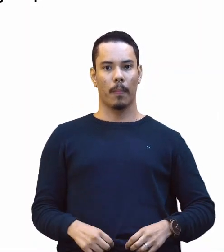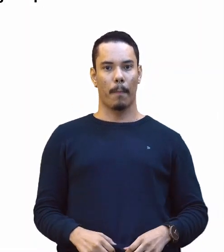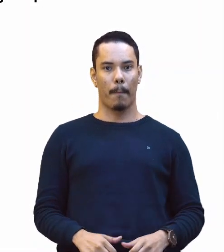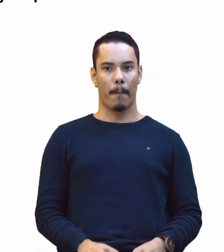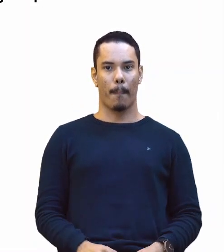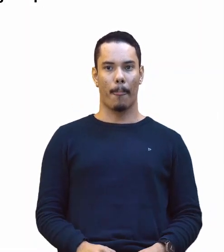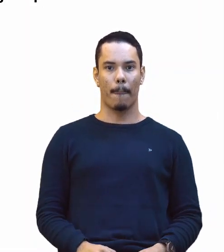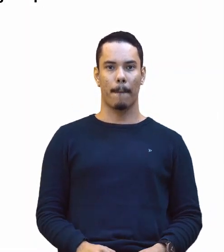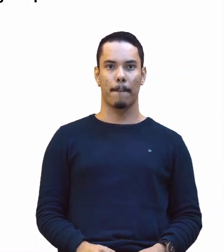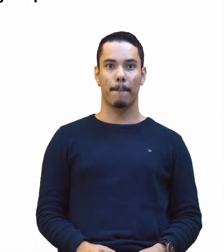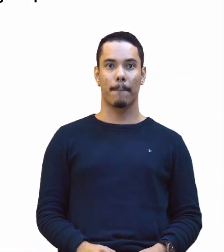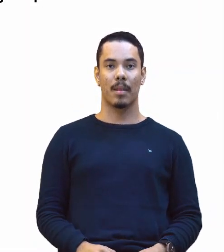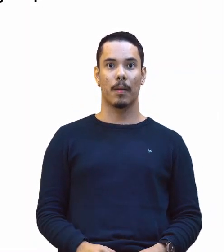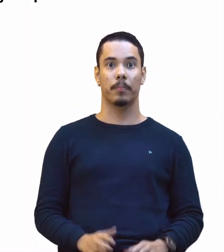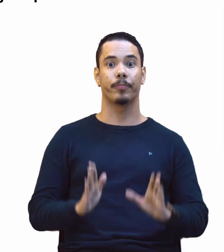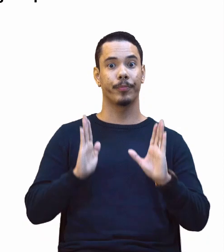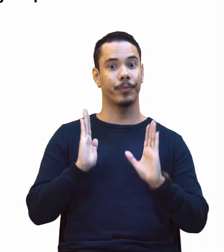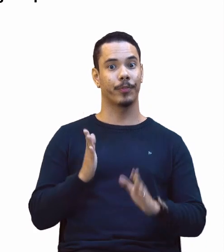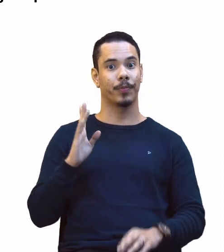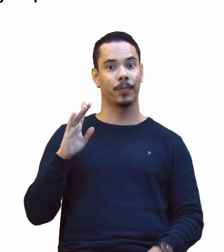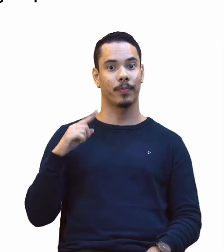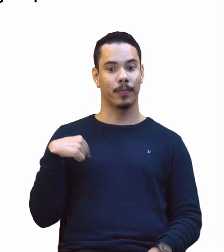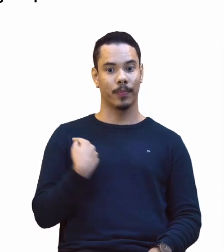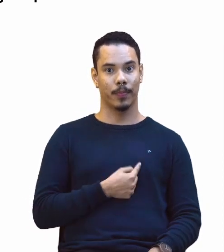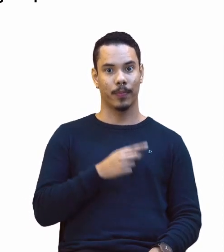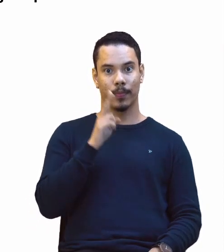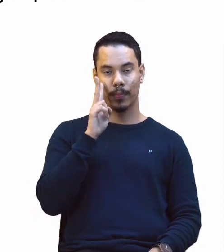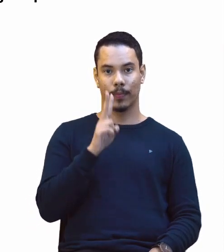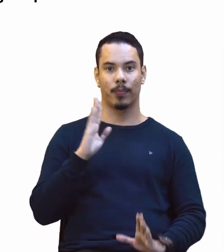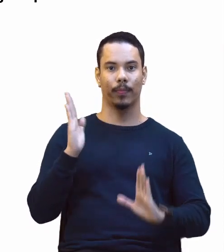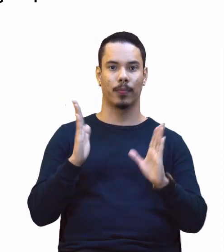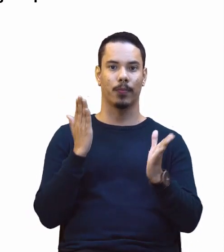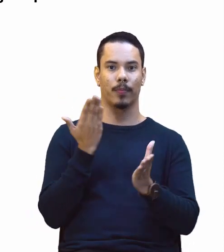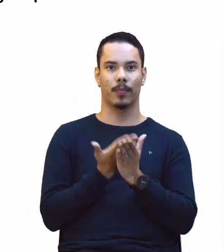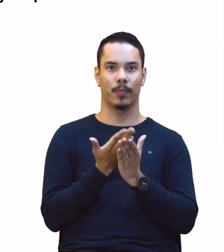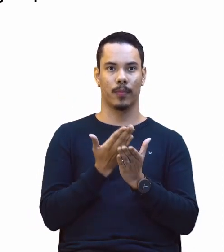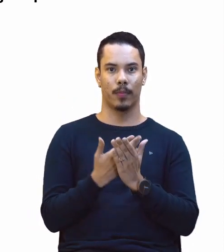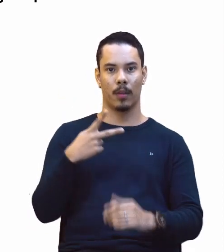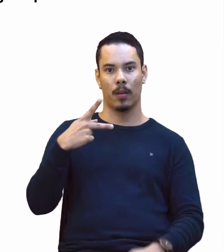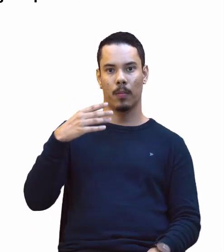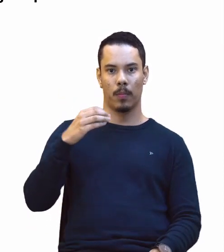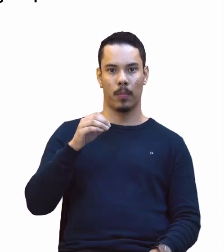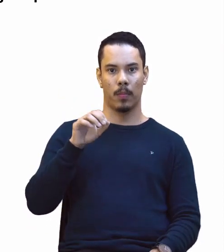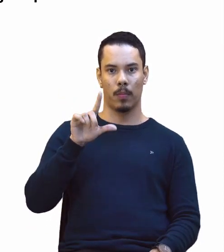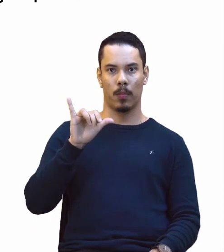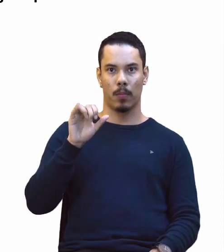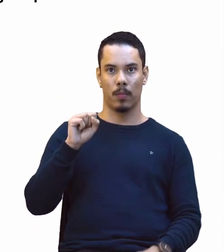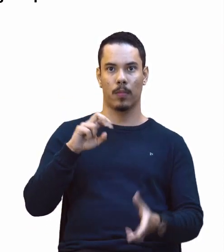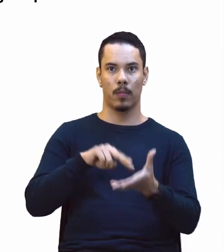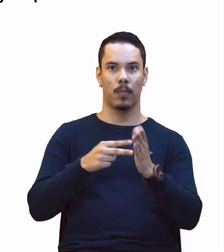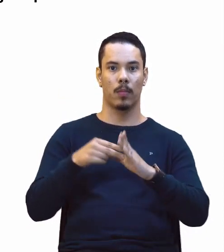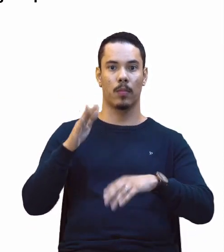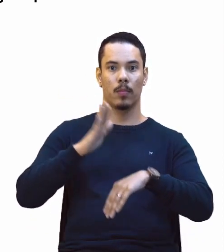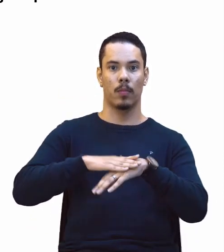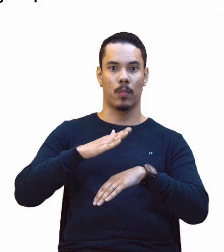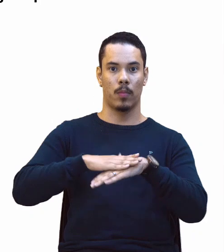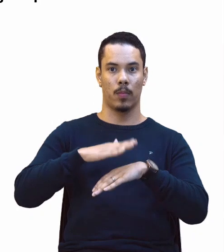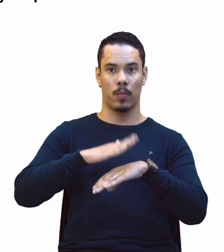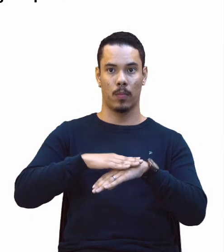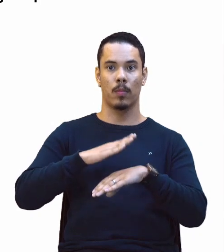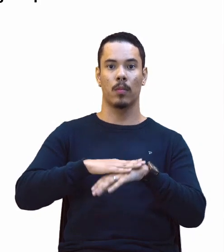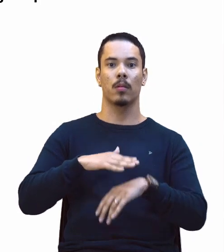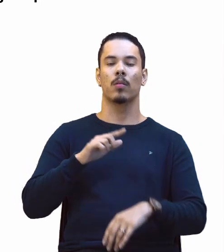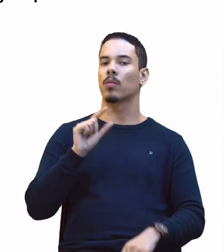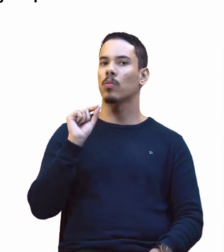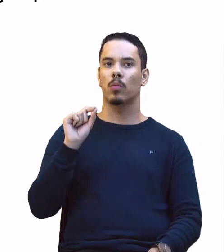A gente viu durante a aula que a polis se constitui pela autonomia da palavra.